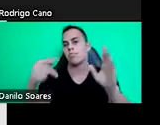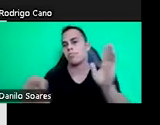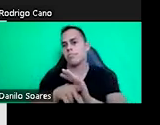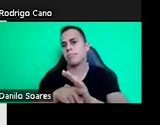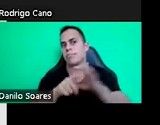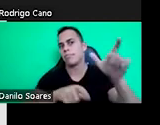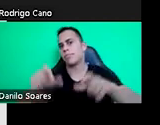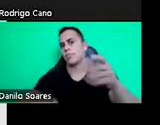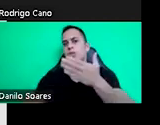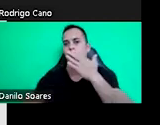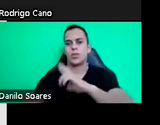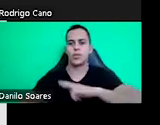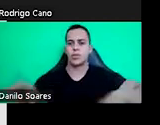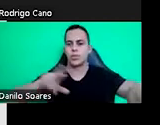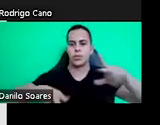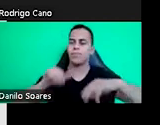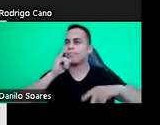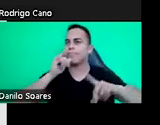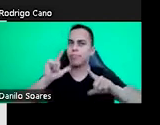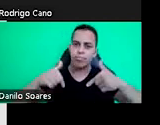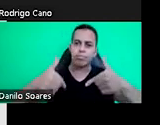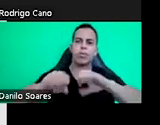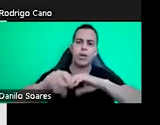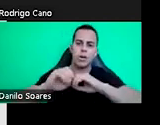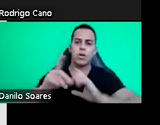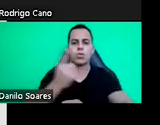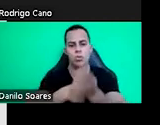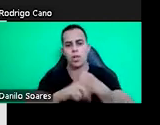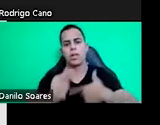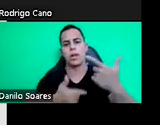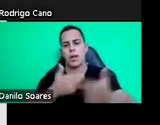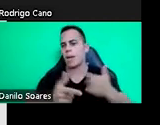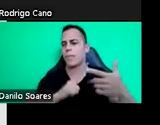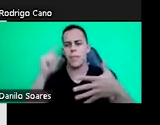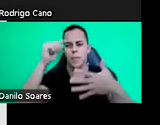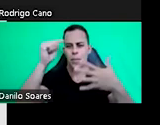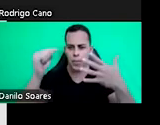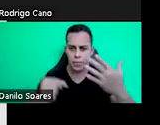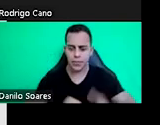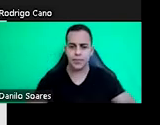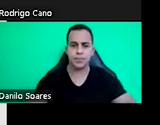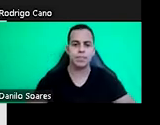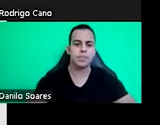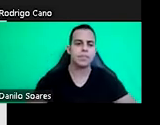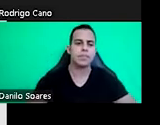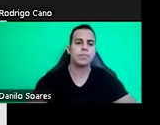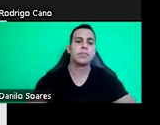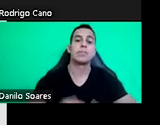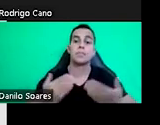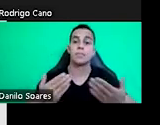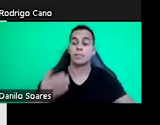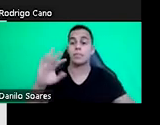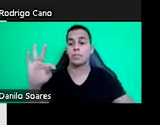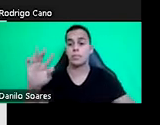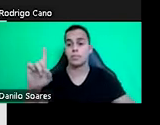como rendimento educacional, sucesso no trabalho e etc. Bom, então o TDAH